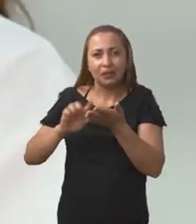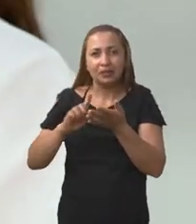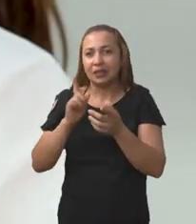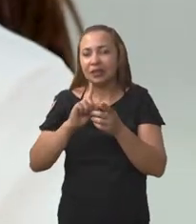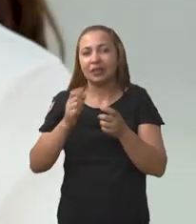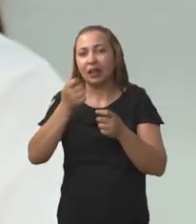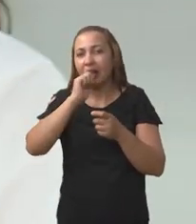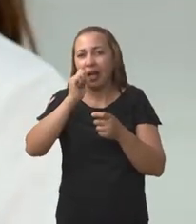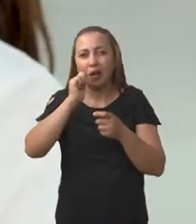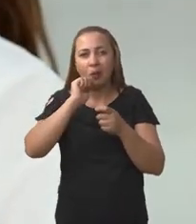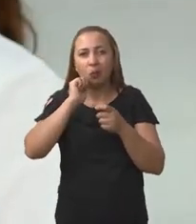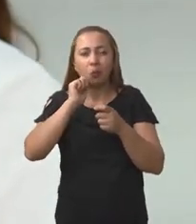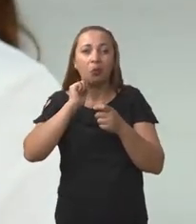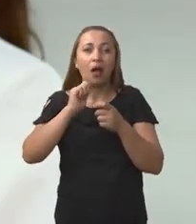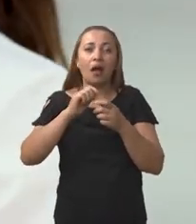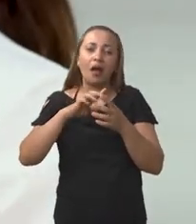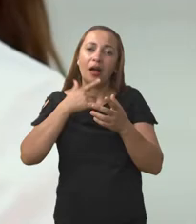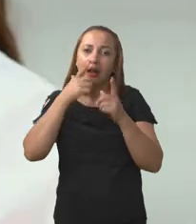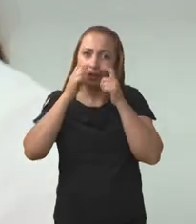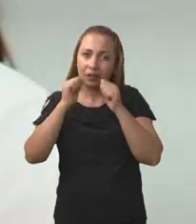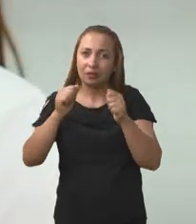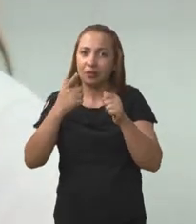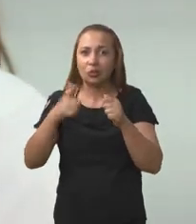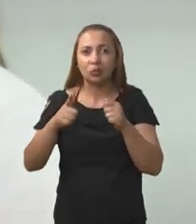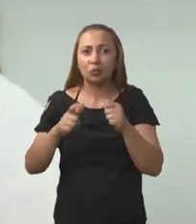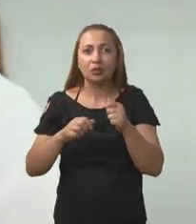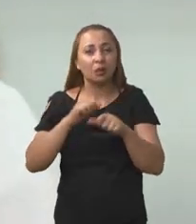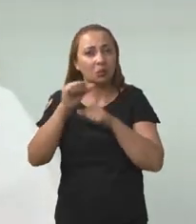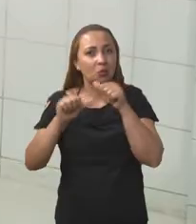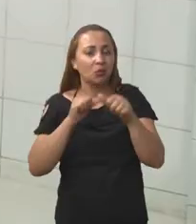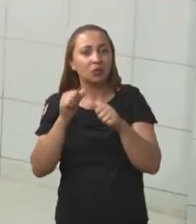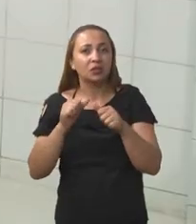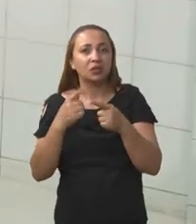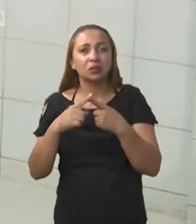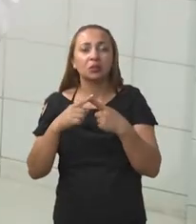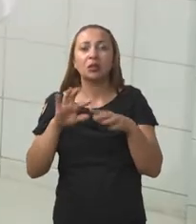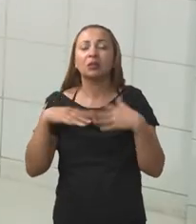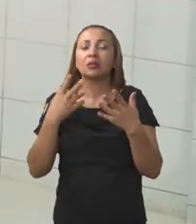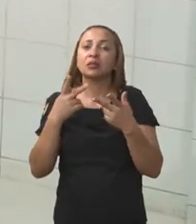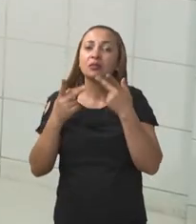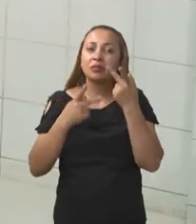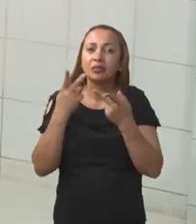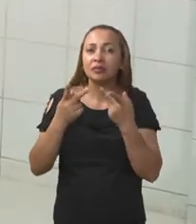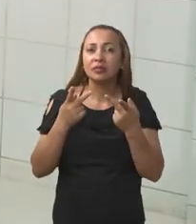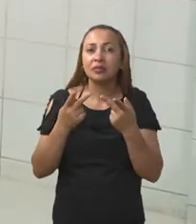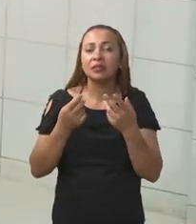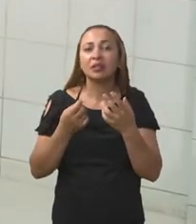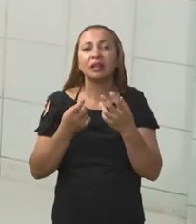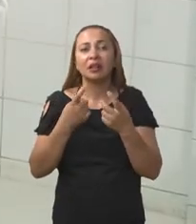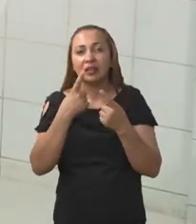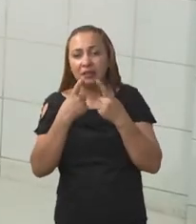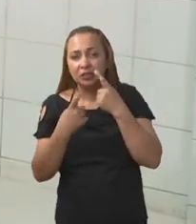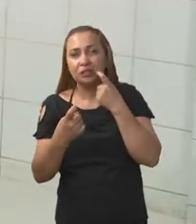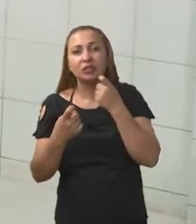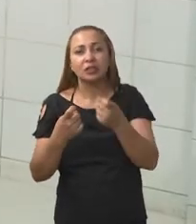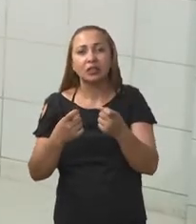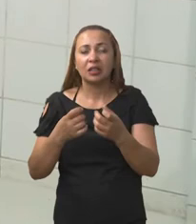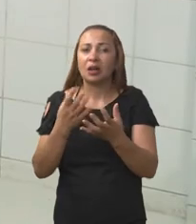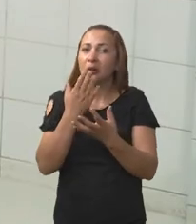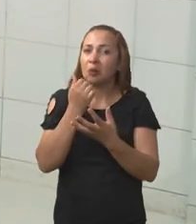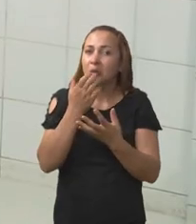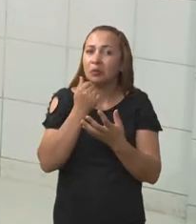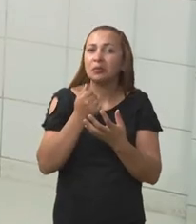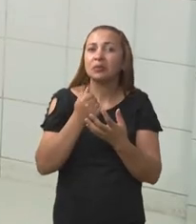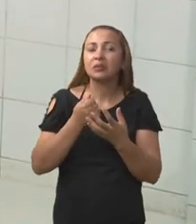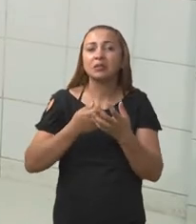mesmo que não escove a língua elas podem não ter alteração de hálito porque ao falar Essa burra é normalmente removida com